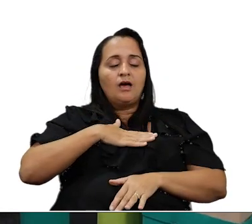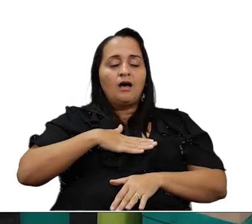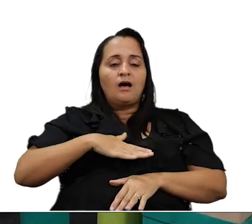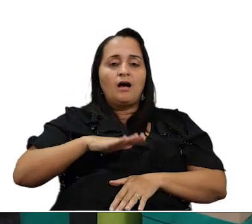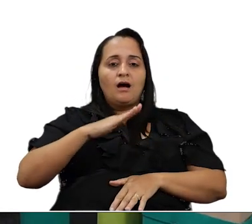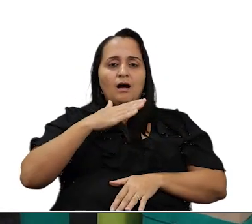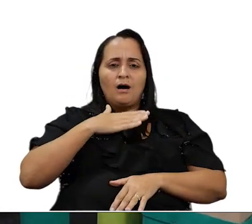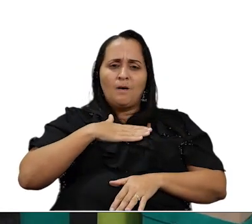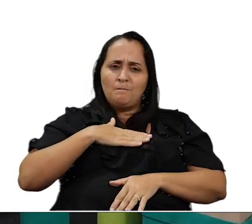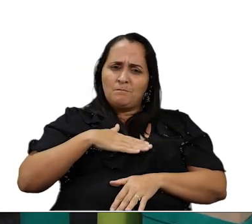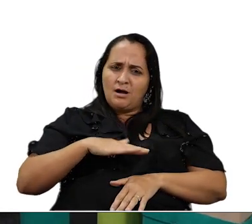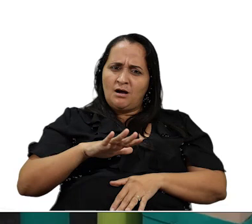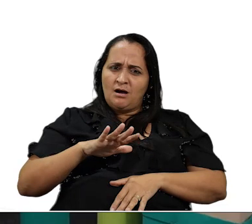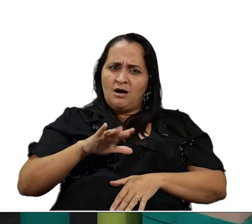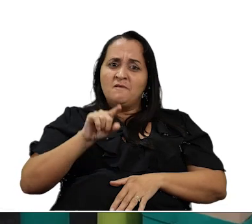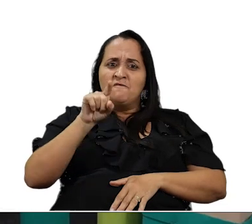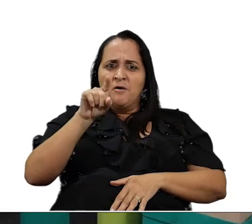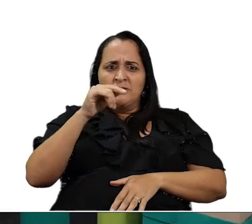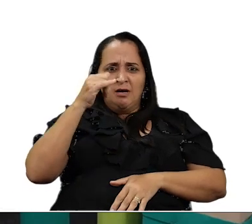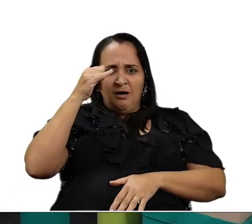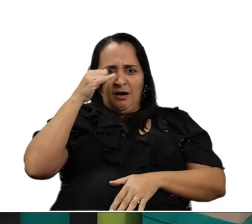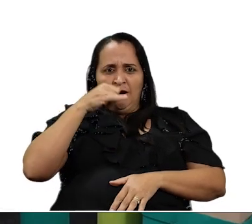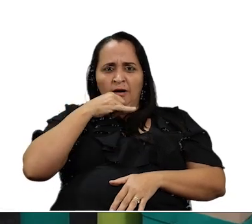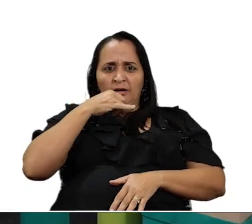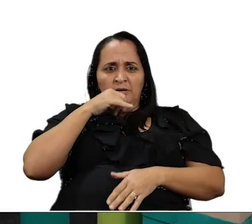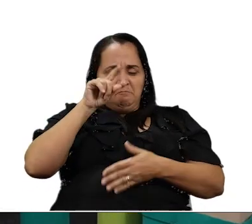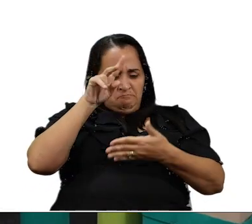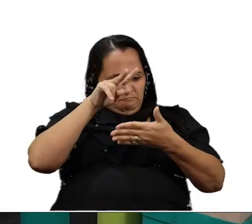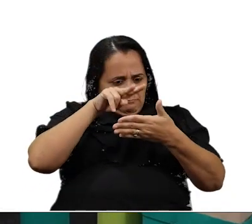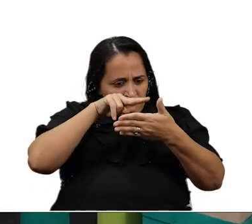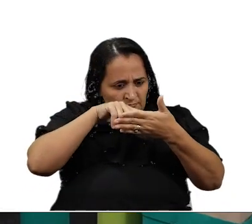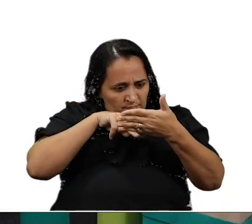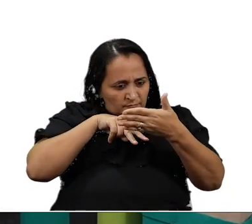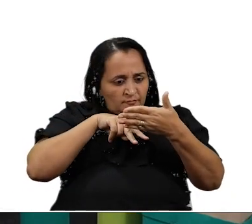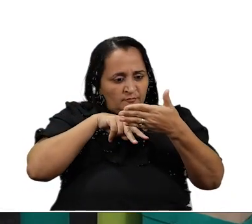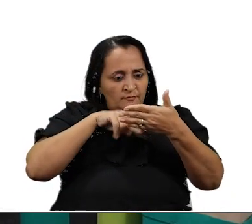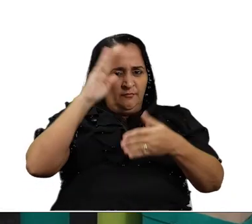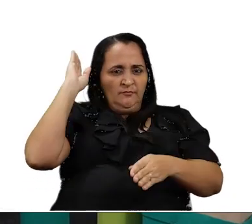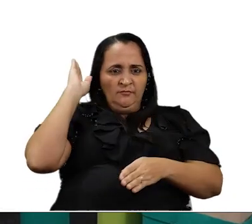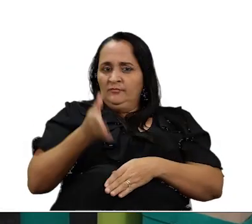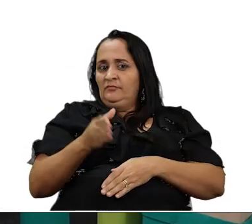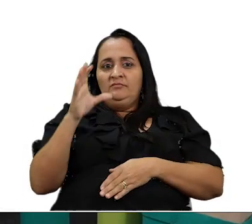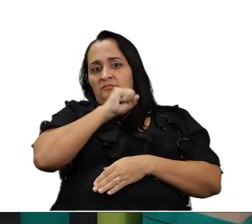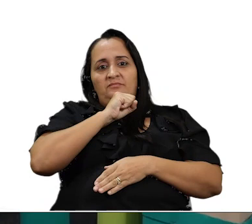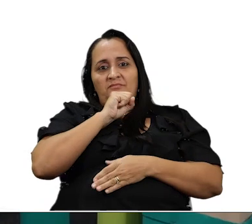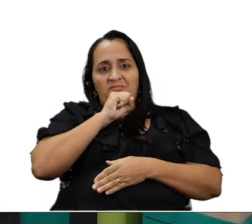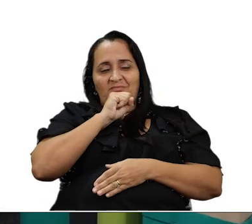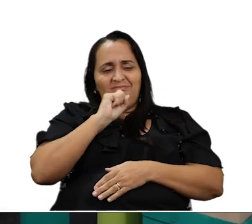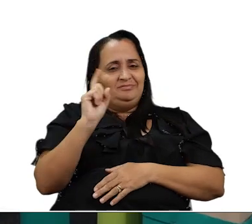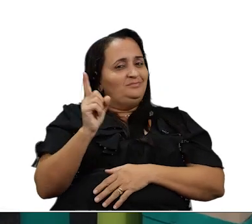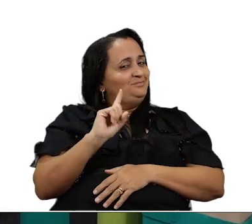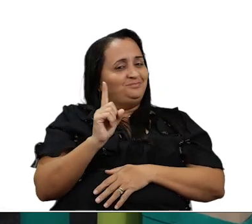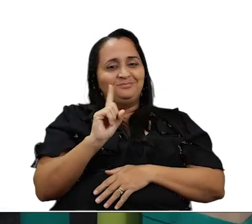se preocupa em compreender de vez o texto todo, tá? Afinal de contas, um texto, ele não